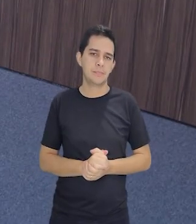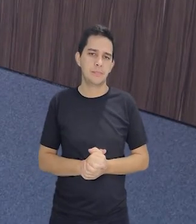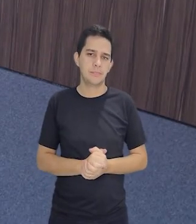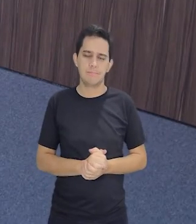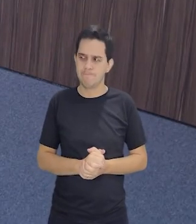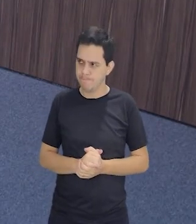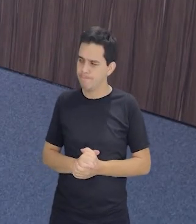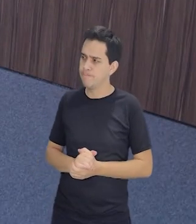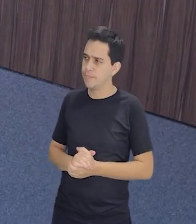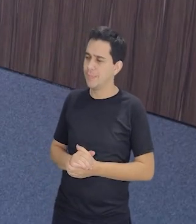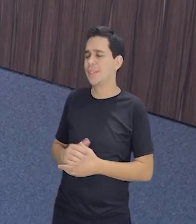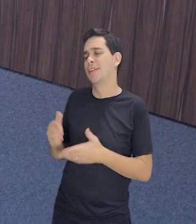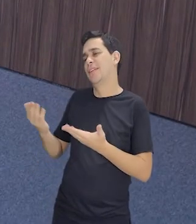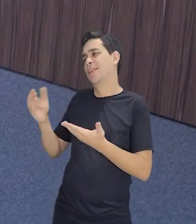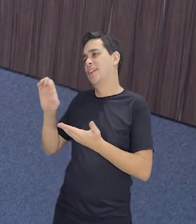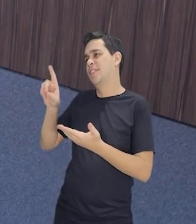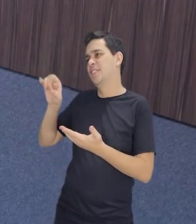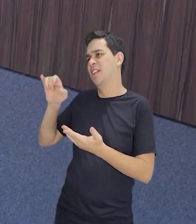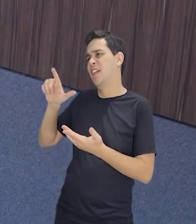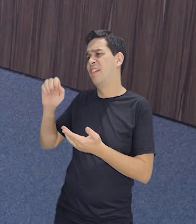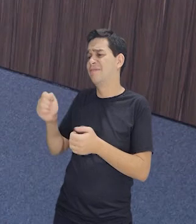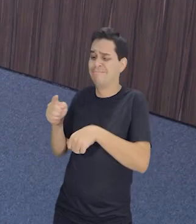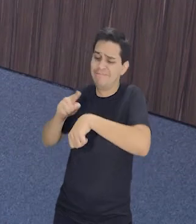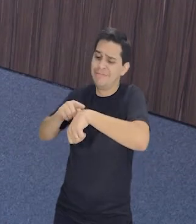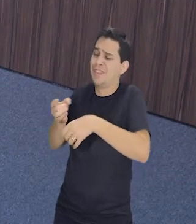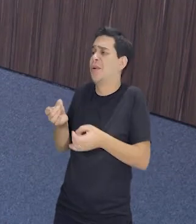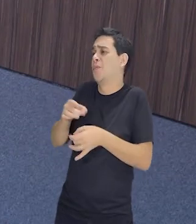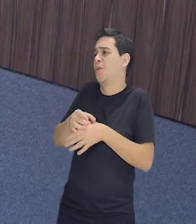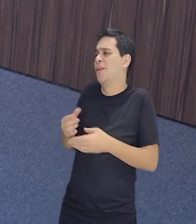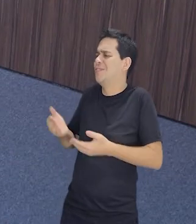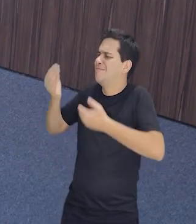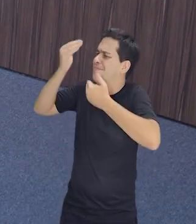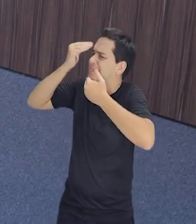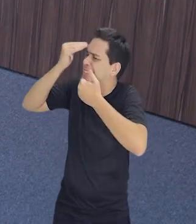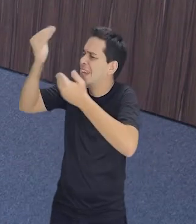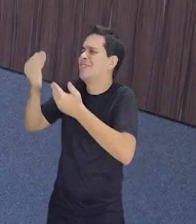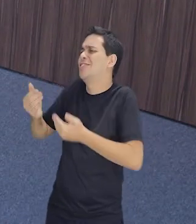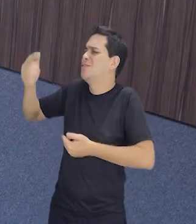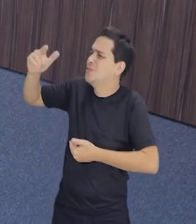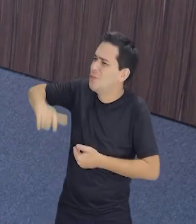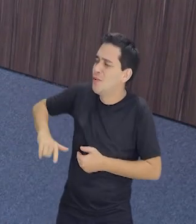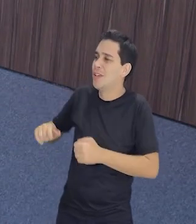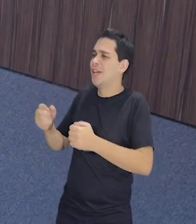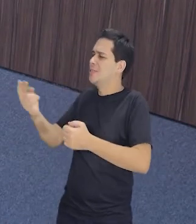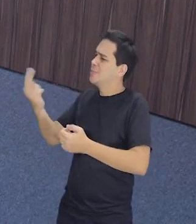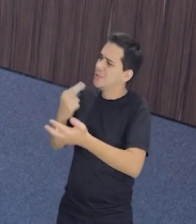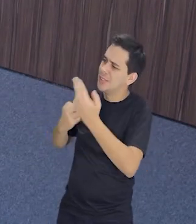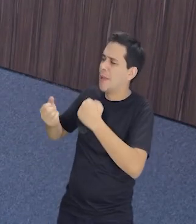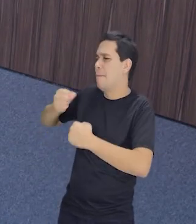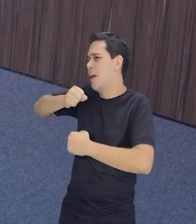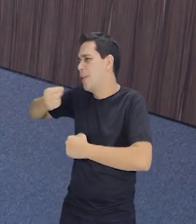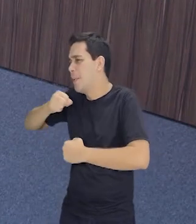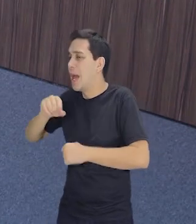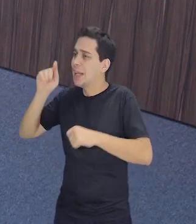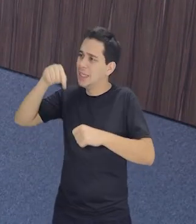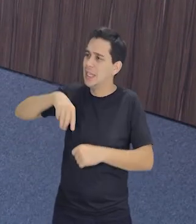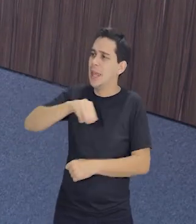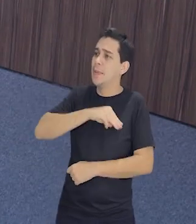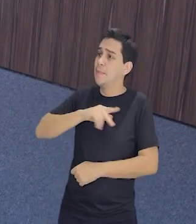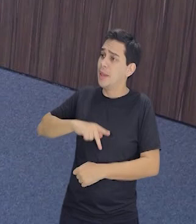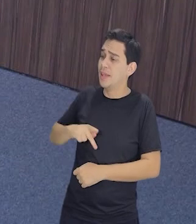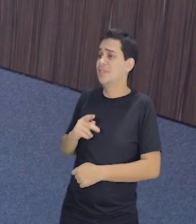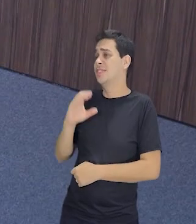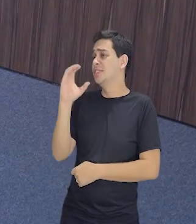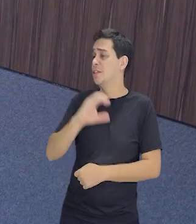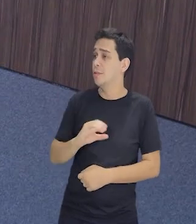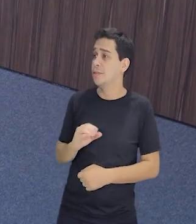Edileia, infelizmente a nossa entrevista está chegando ao fim. Eu aproveito para agradecer novamente a participação da senhora aqui no MP Cidadão. Muito obrigada por ter nos